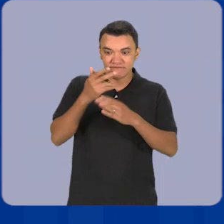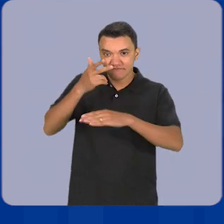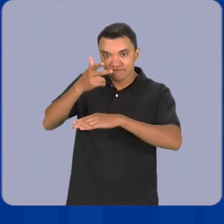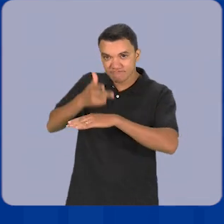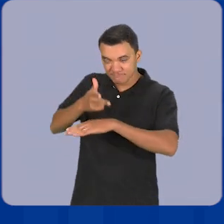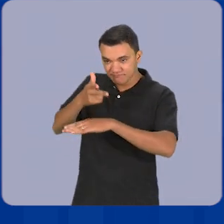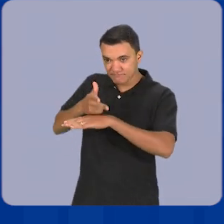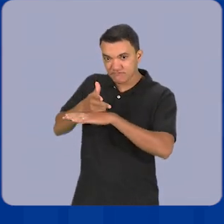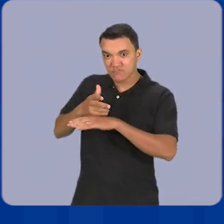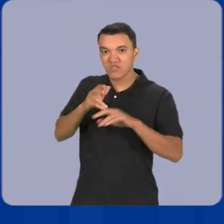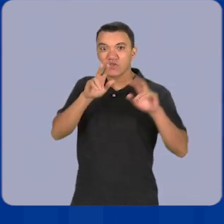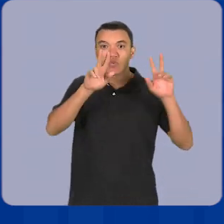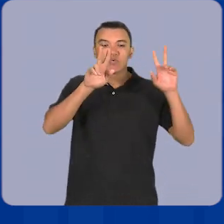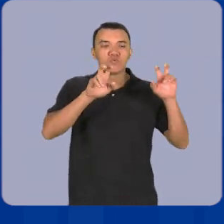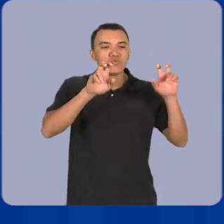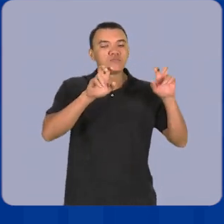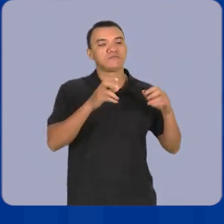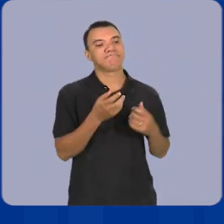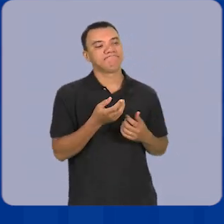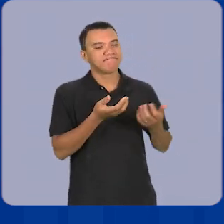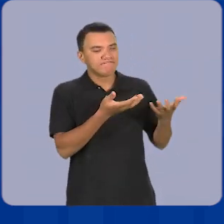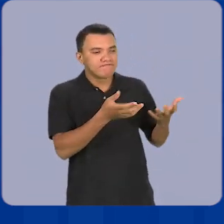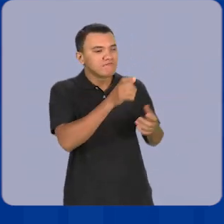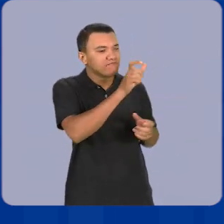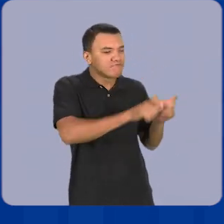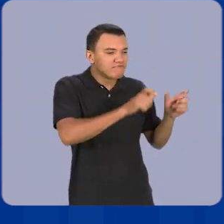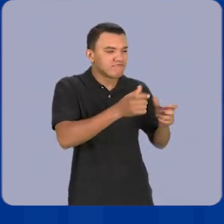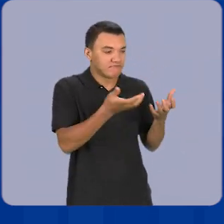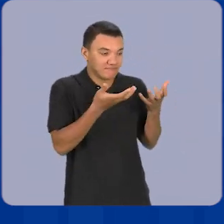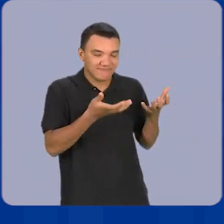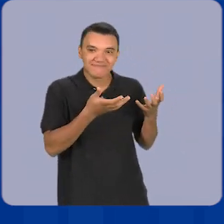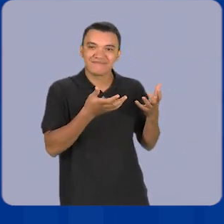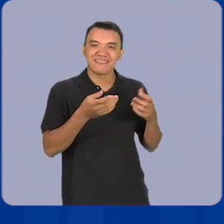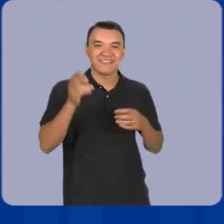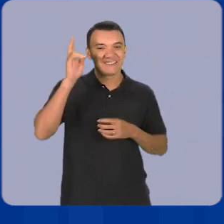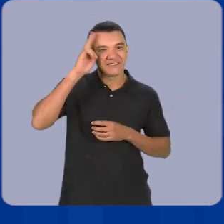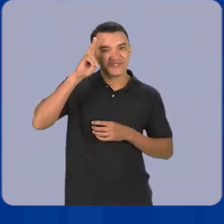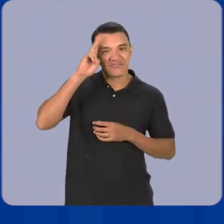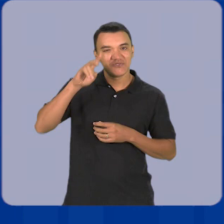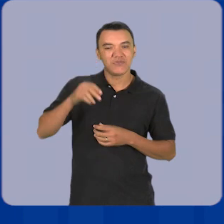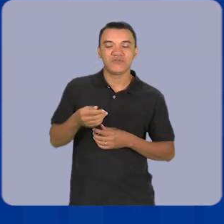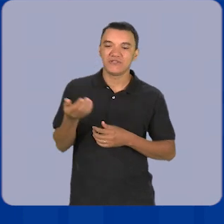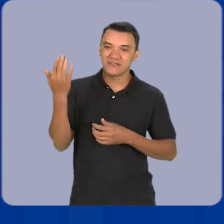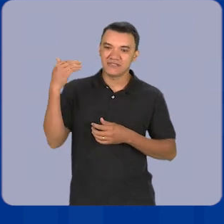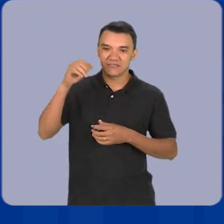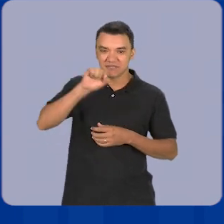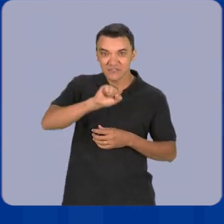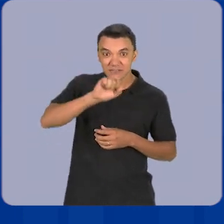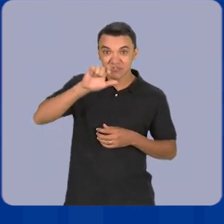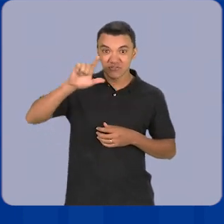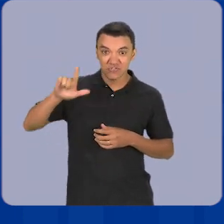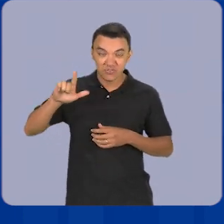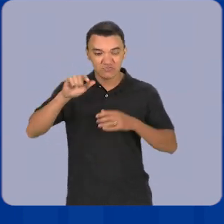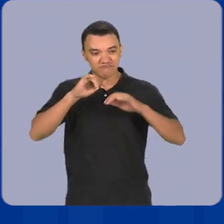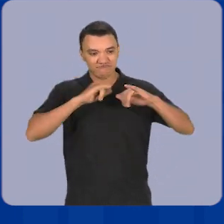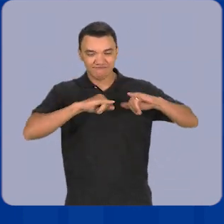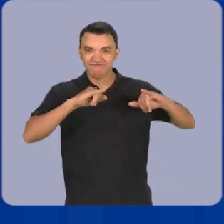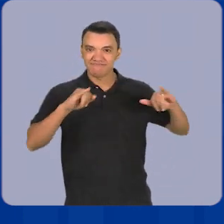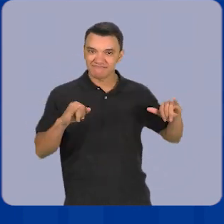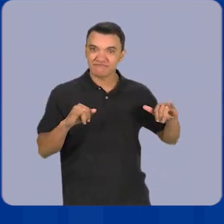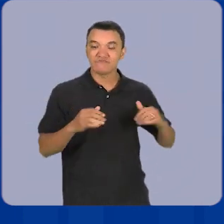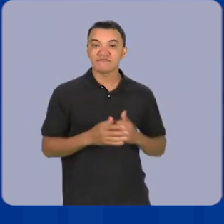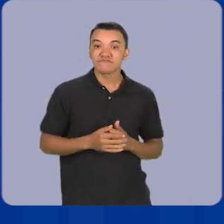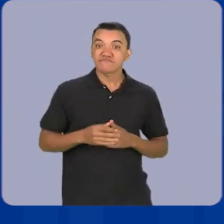documentário Quem Vai Querer? Histórias e Memórias dos Pregoeiros de São Luís. Esse material foi dirigido pela professora Ellen Moreira